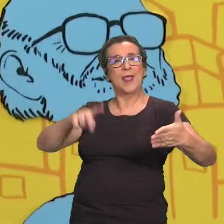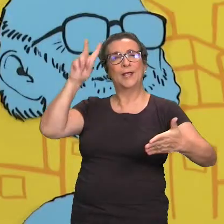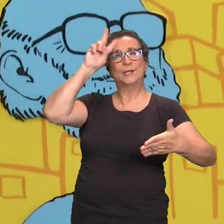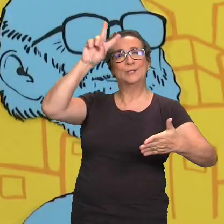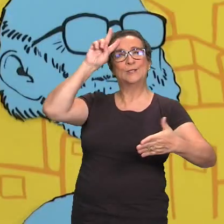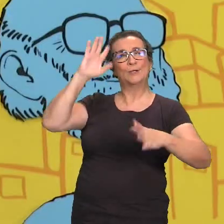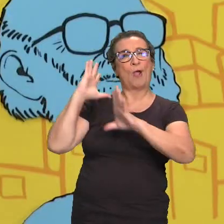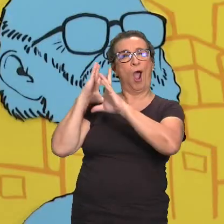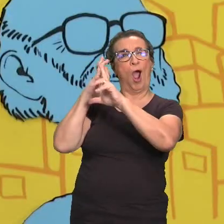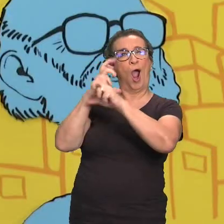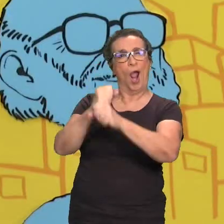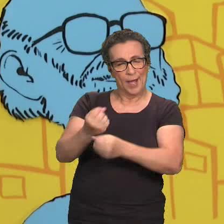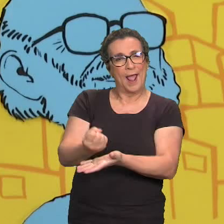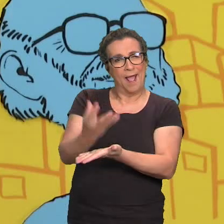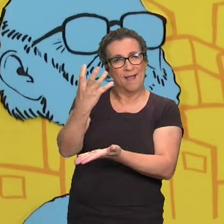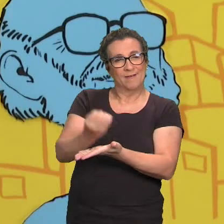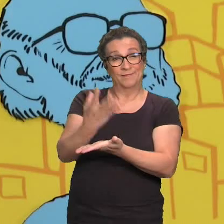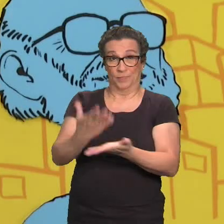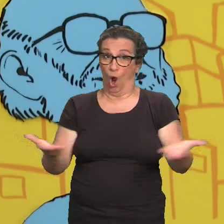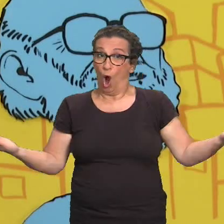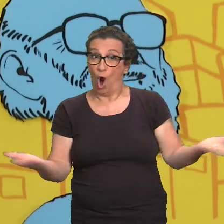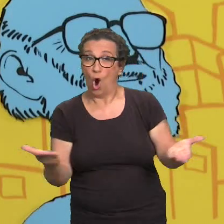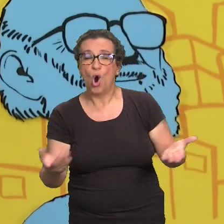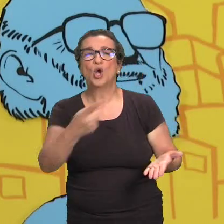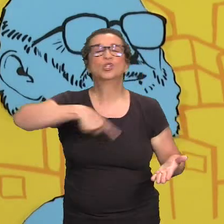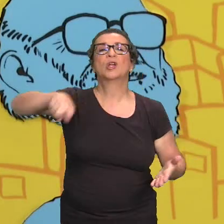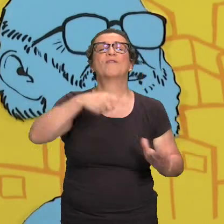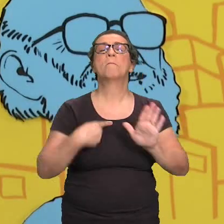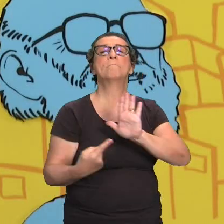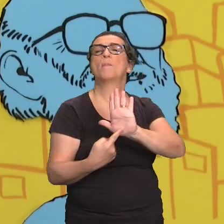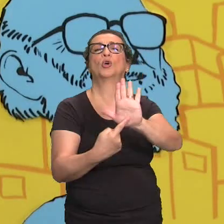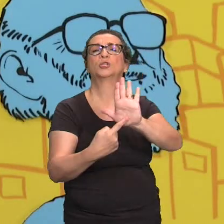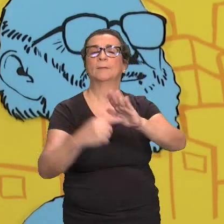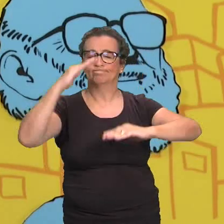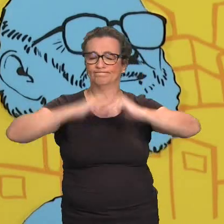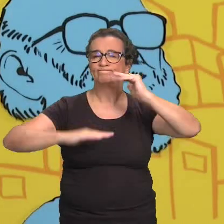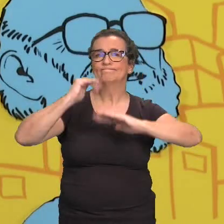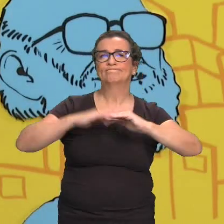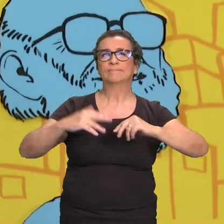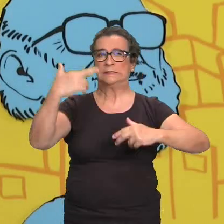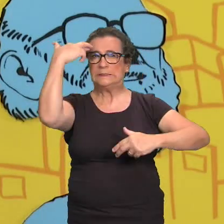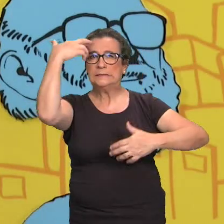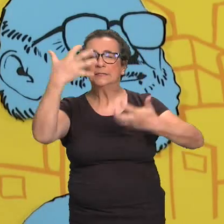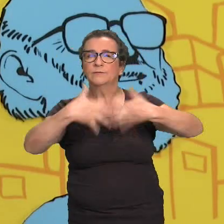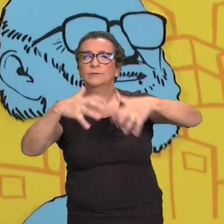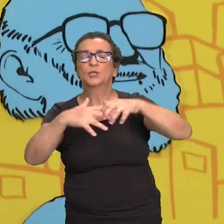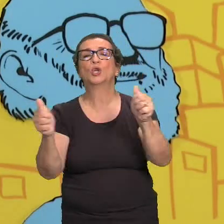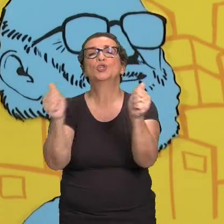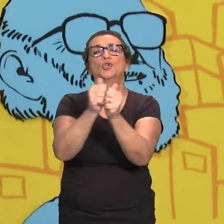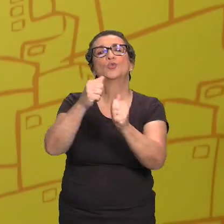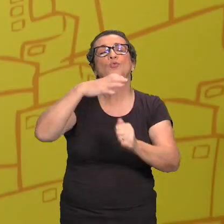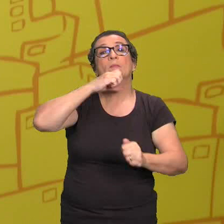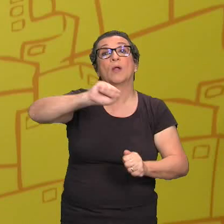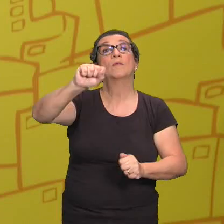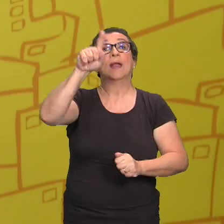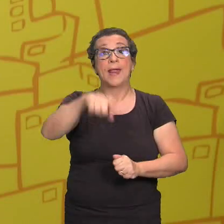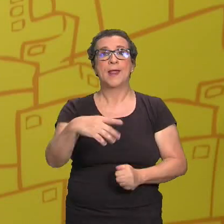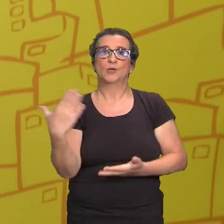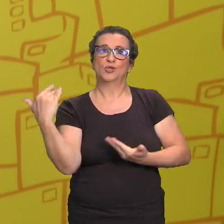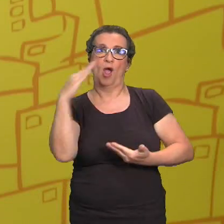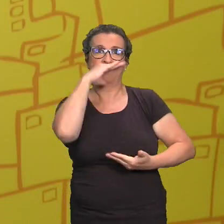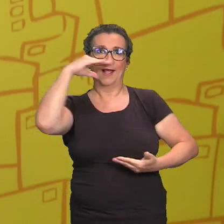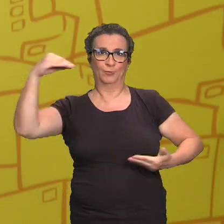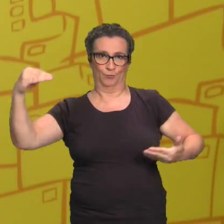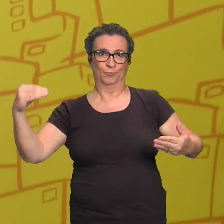alfabetizadoras. Hoje, vamos abordar as práticas e reflexões com Paulo Freire e a educação de jovens e adultos.